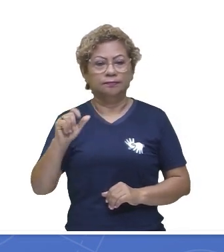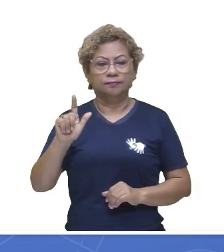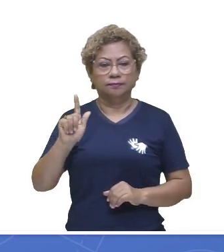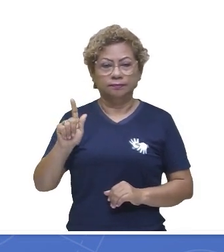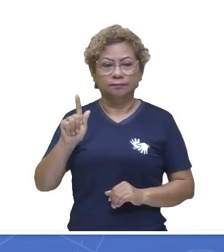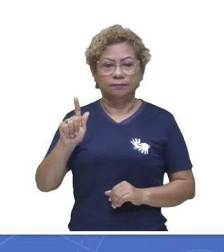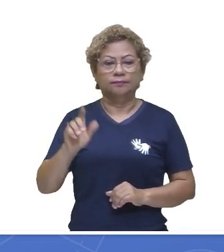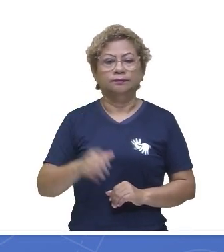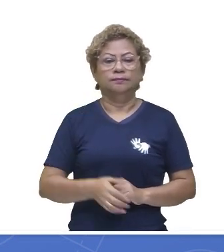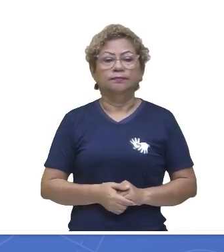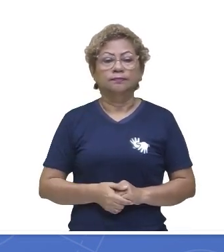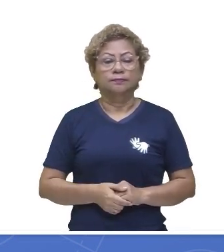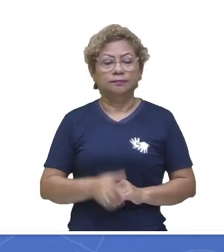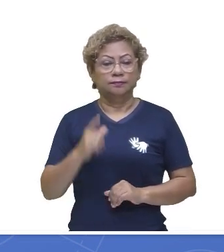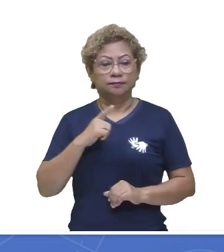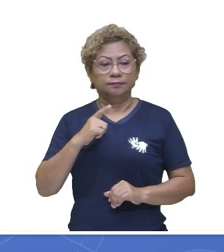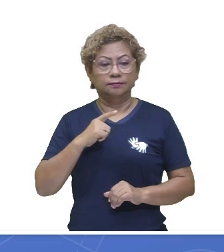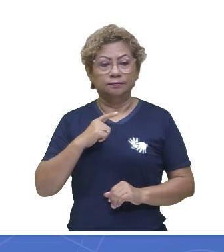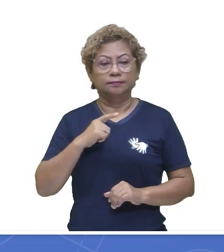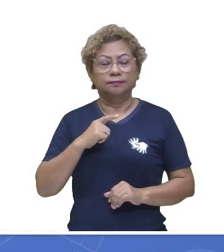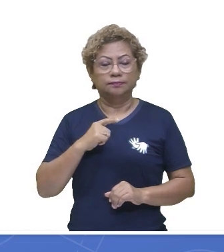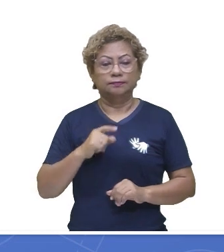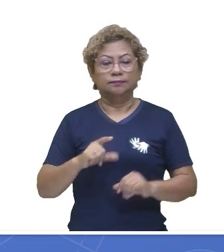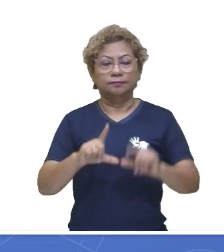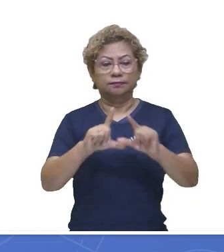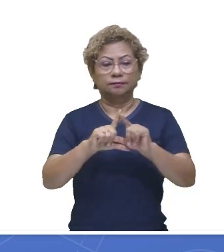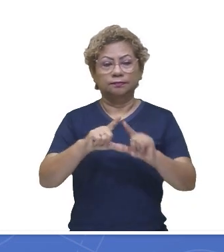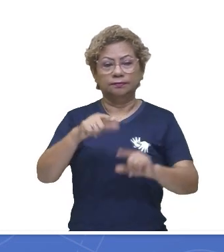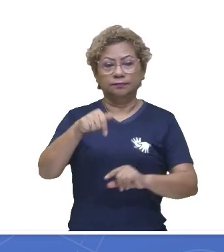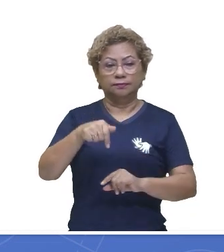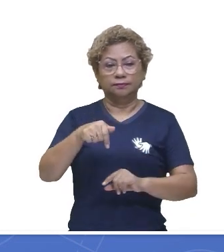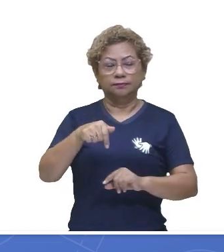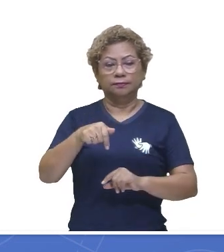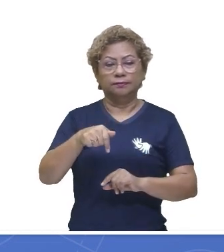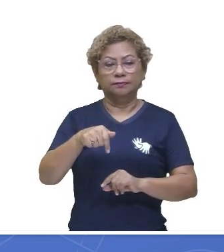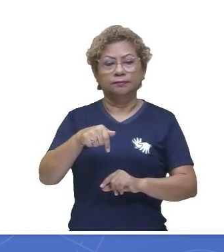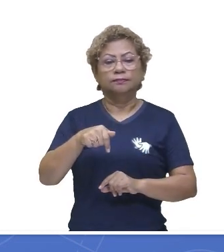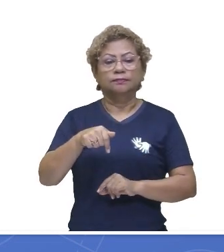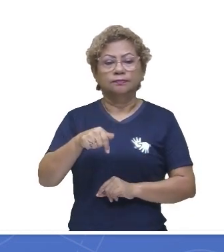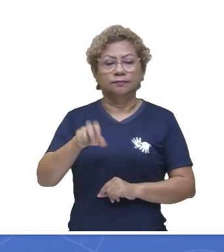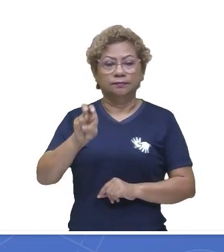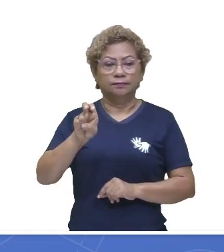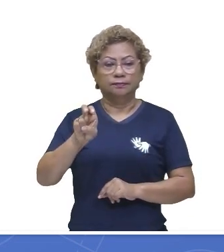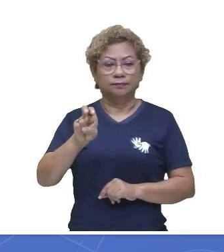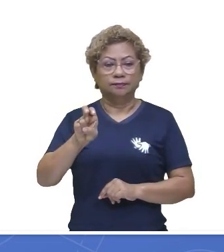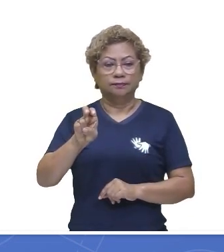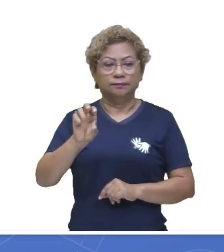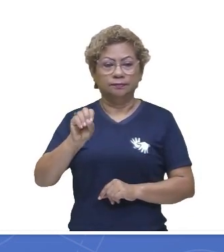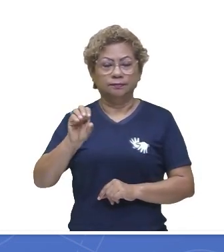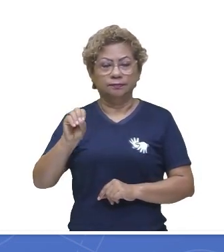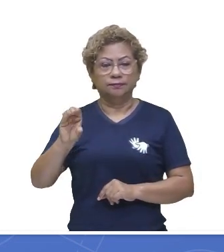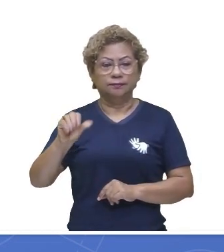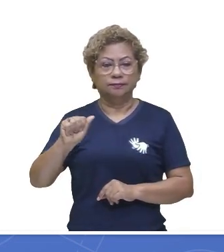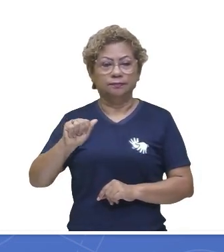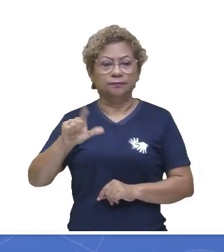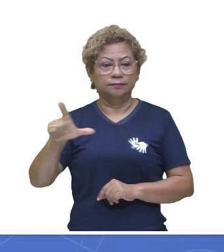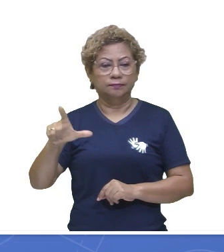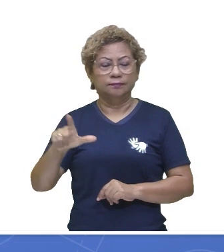aqui, pessoal, ó, um zero aqui, um zero daqui, eu tenho 5 dividido por 100, 5 dividido por